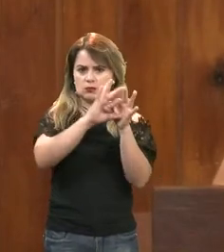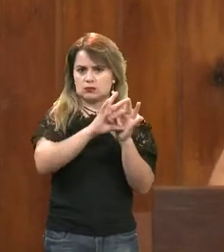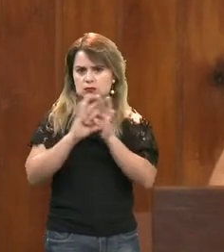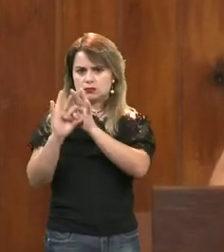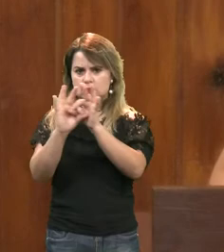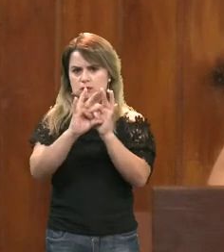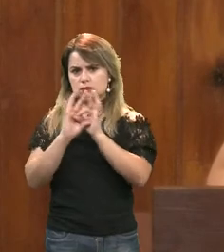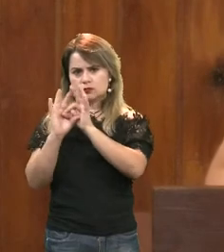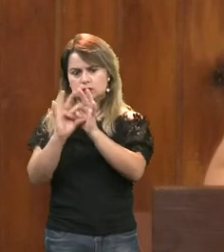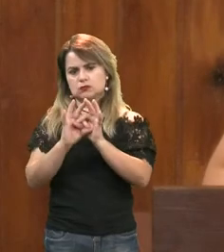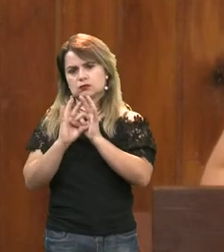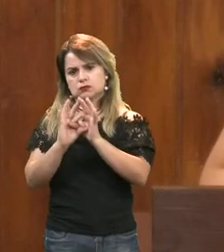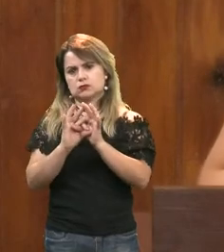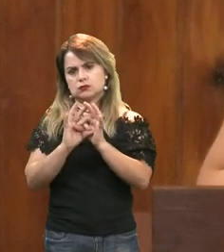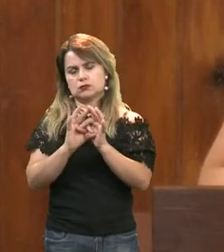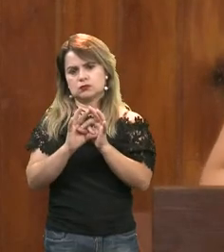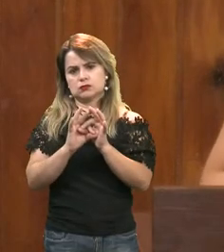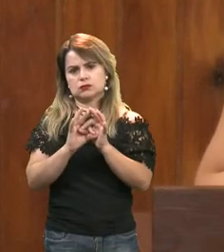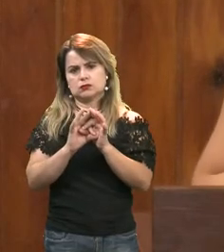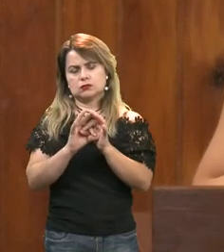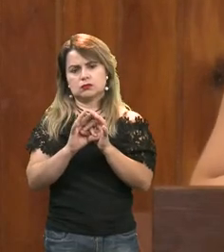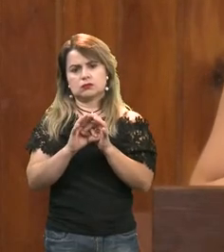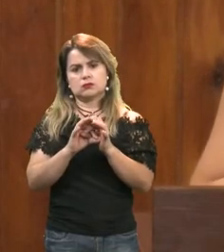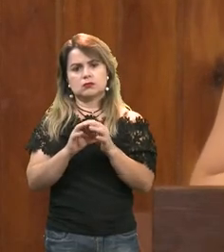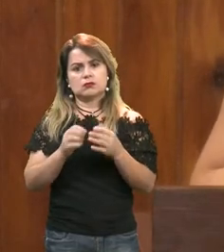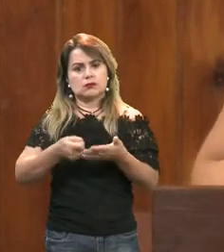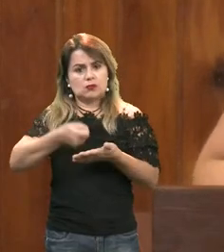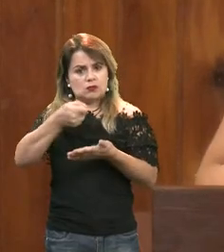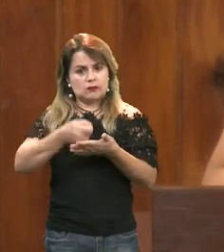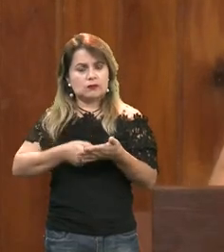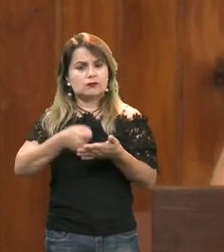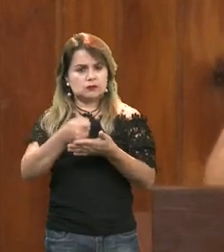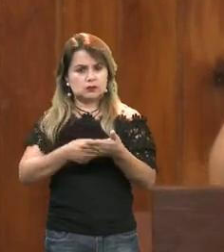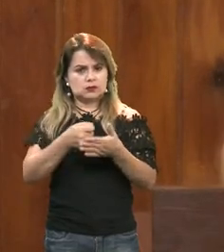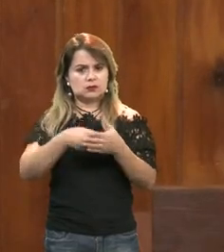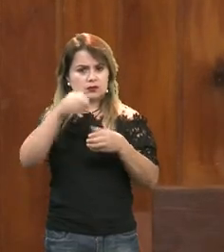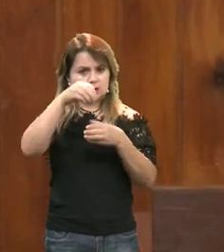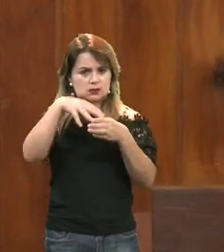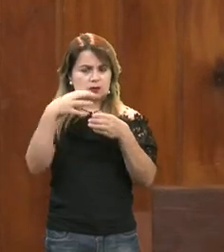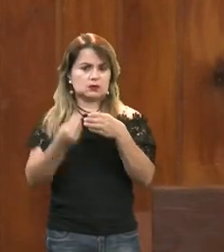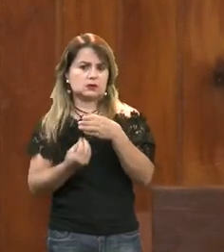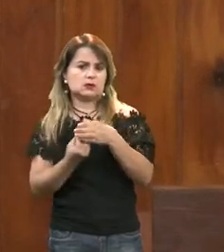autorizada a garantir o plantio, a